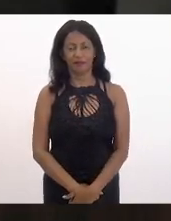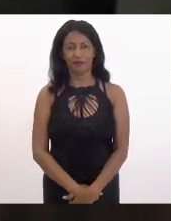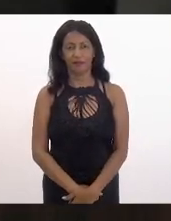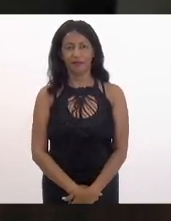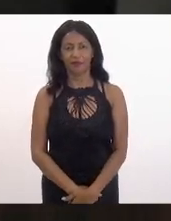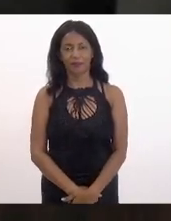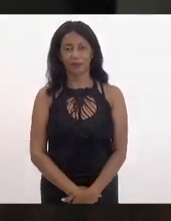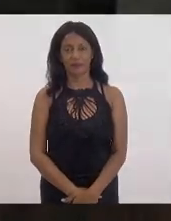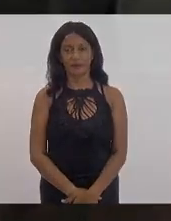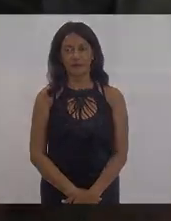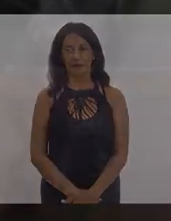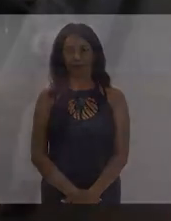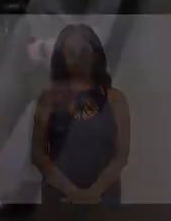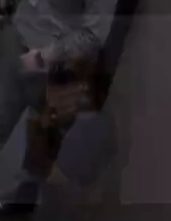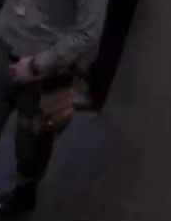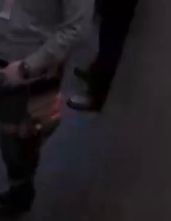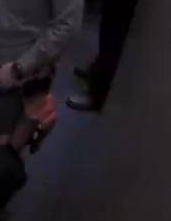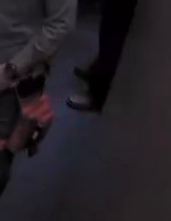sessão